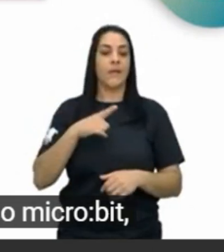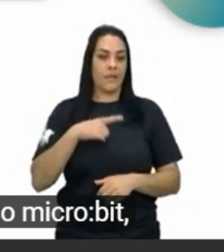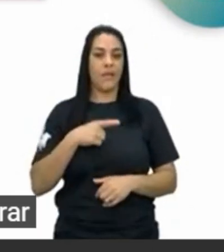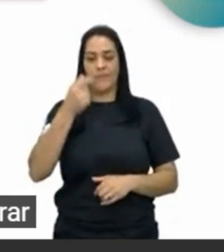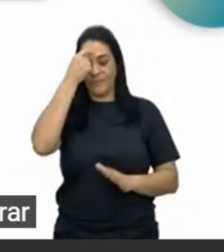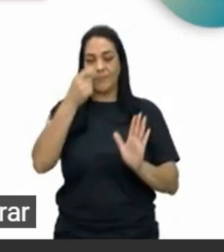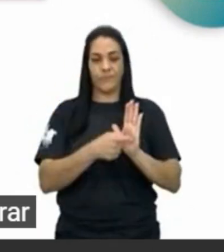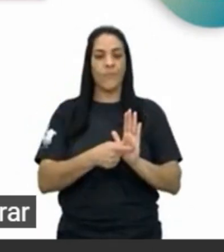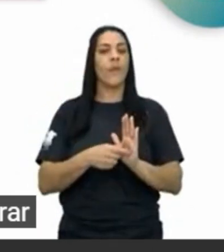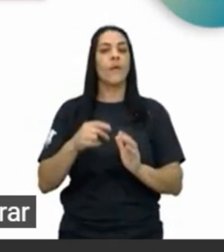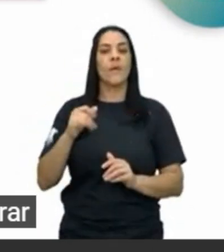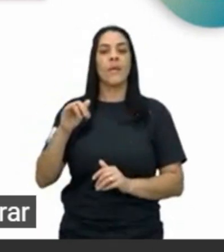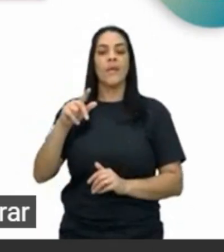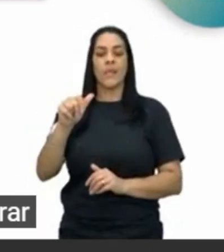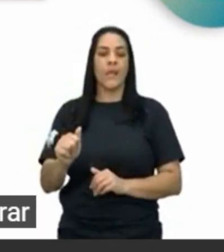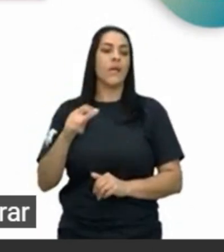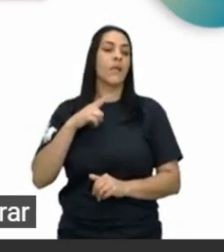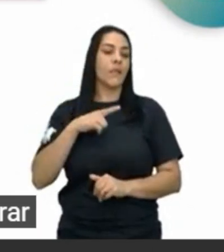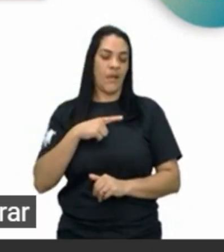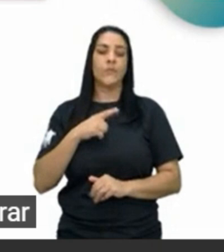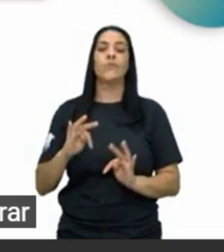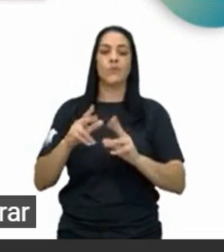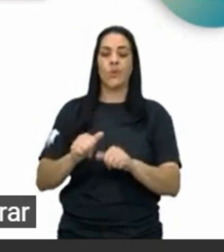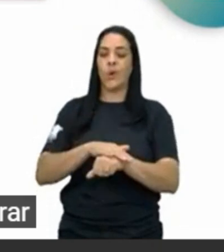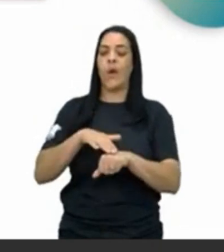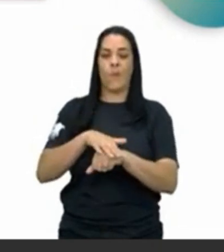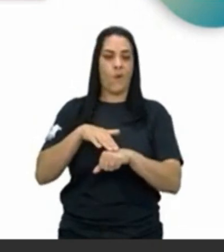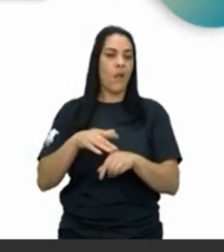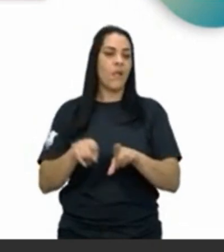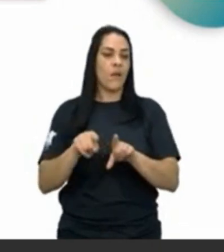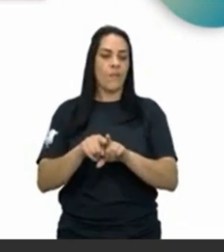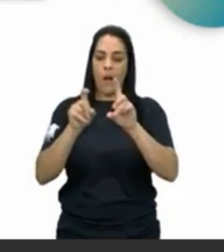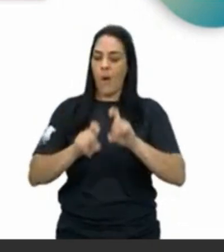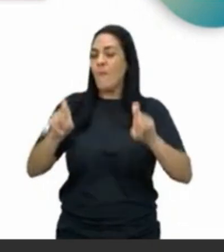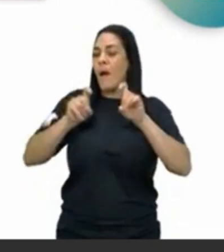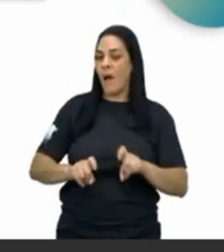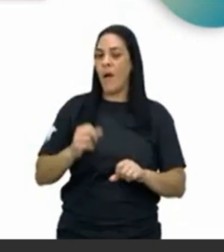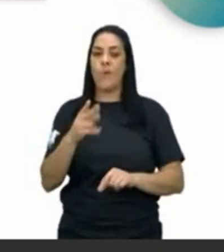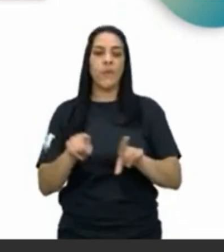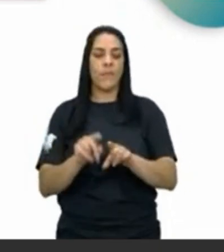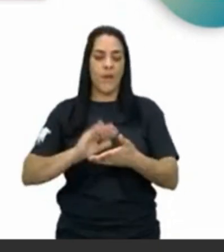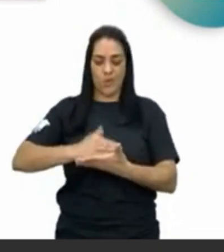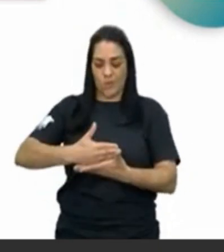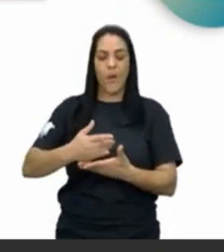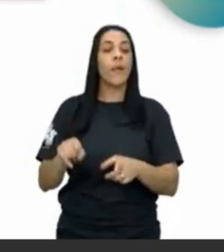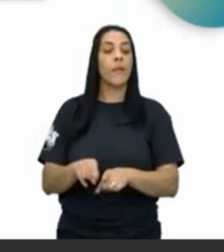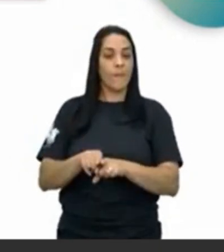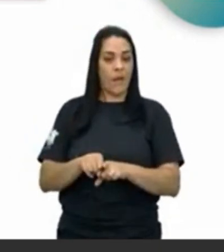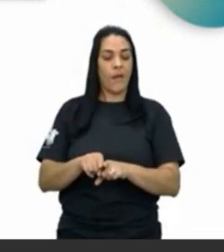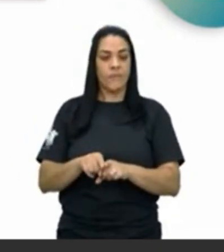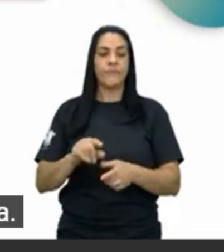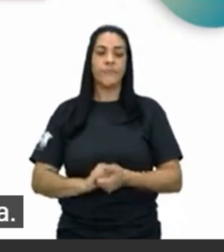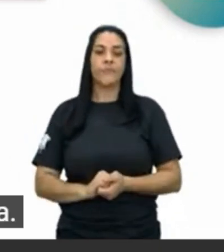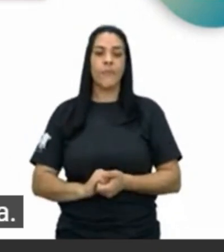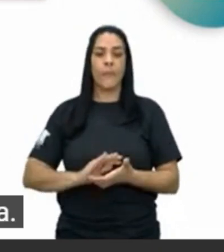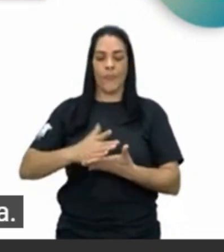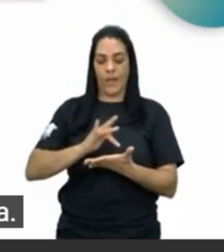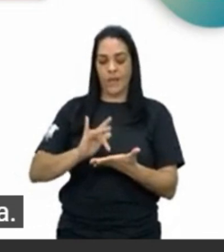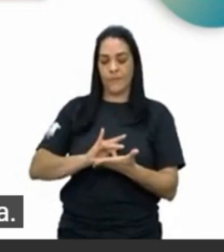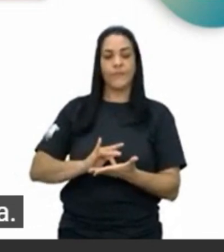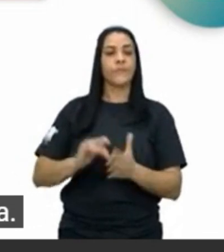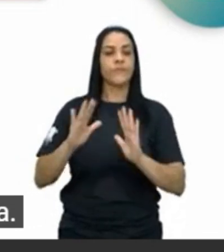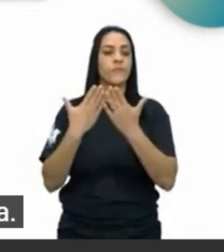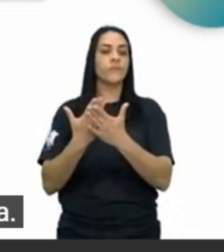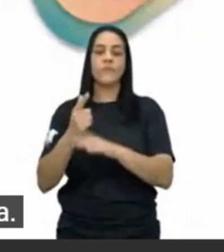tem que separar o Microbit, a pilha, a Shield, fora conversar com a escola e separar os computadores, ou notebooks ali, notebooks ou tablets, caso a